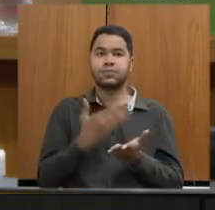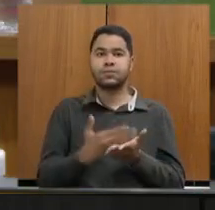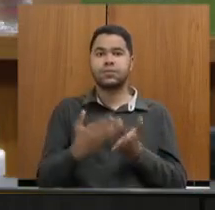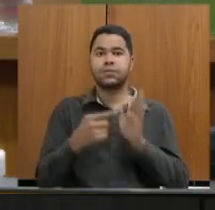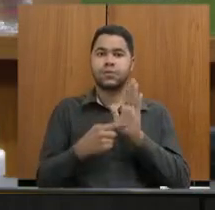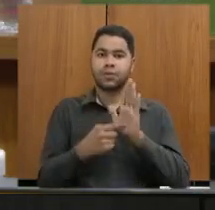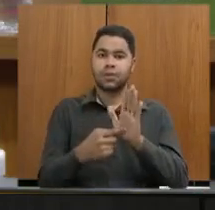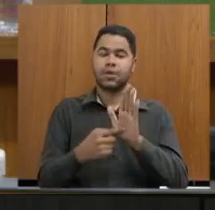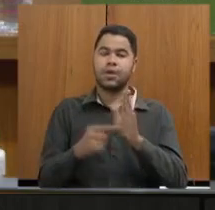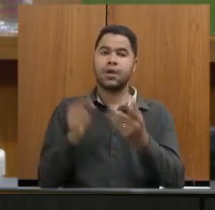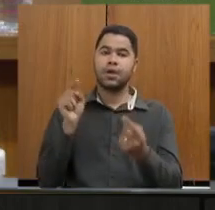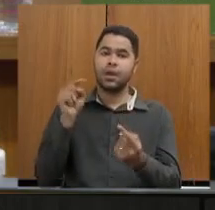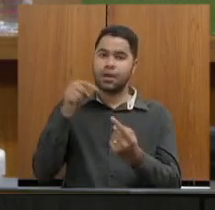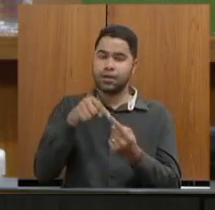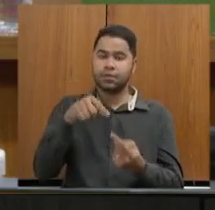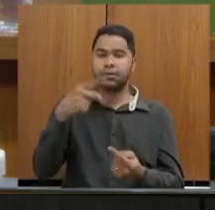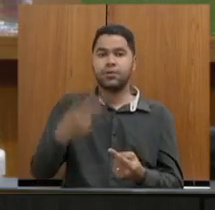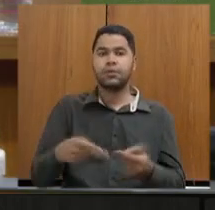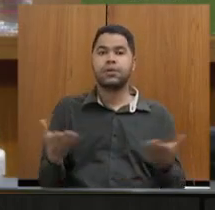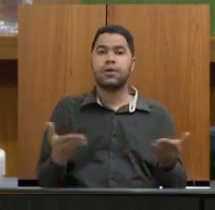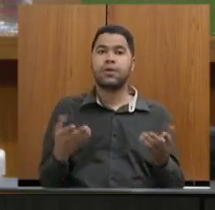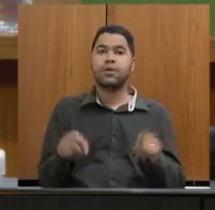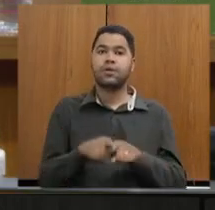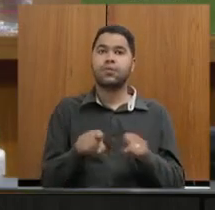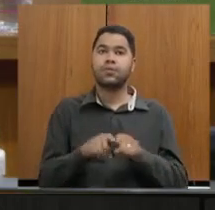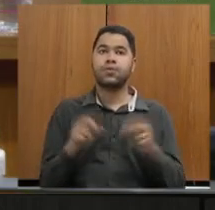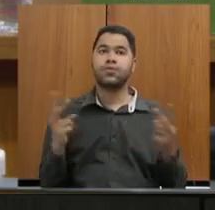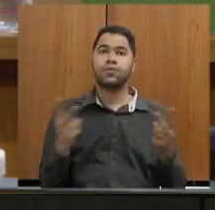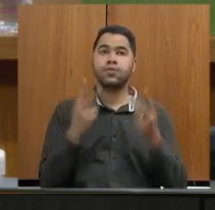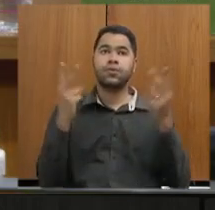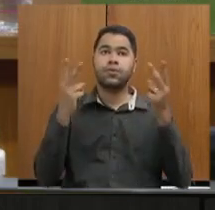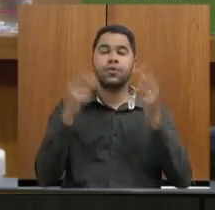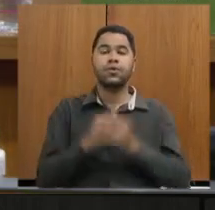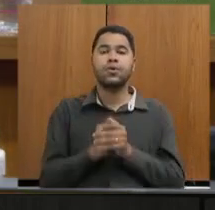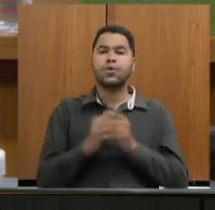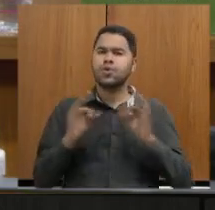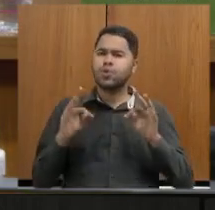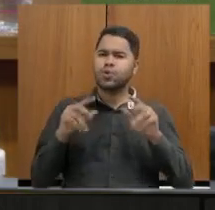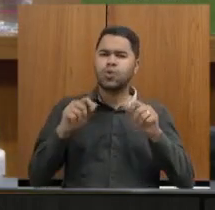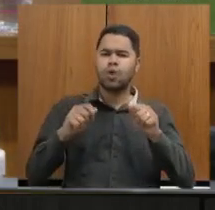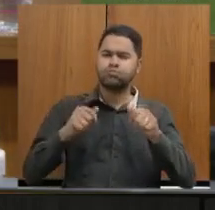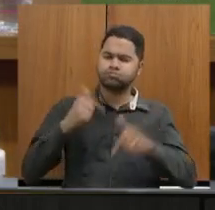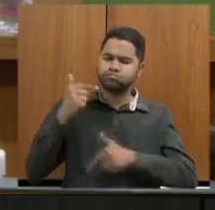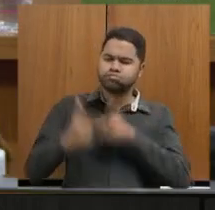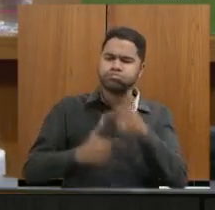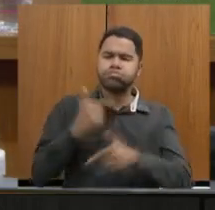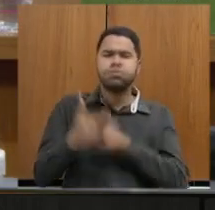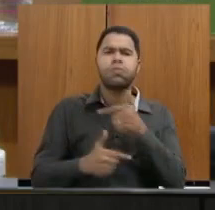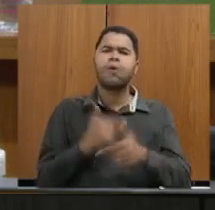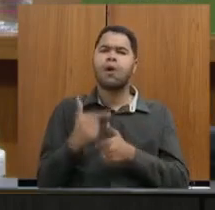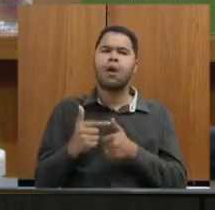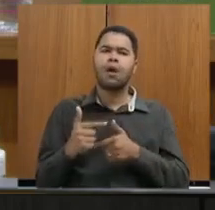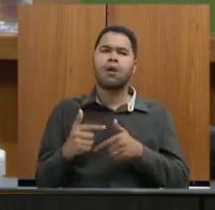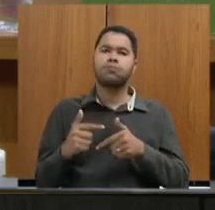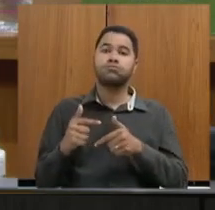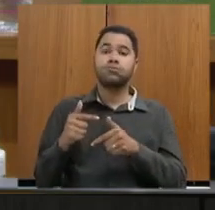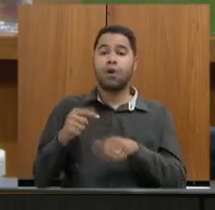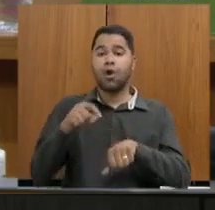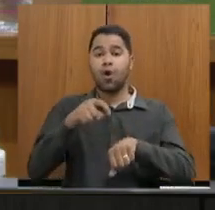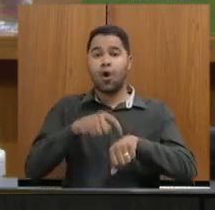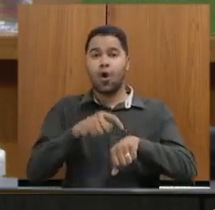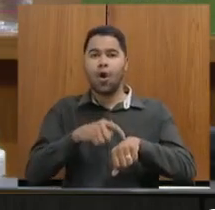apresentação quando a visão da missão e agora dos valores né então em toda a nossa atuação seja na hora da atender uma ocorrência